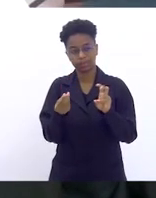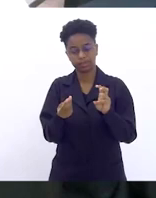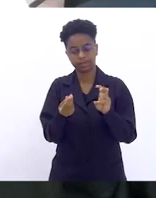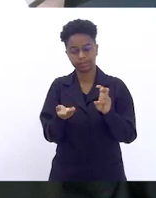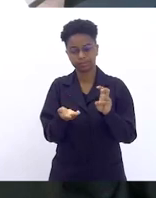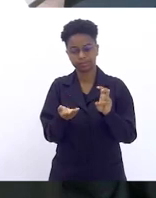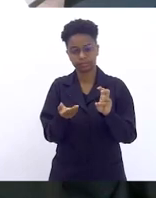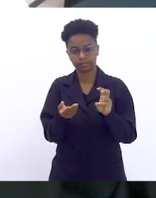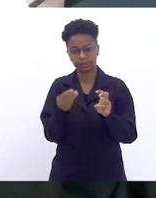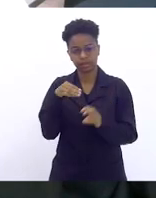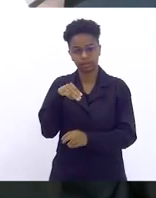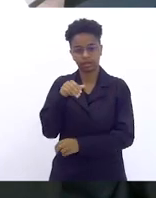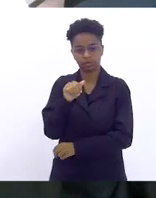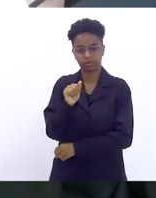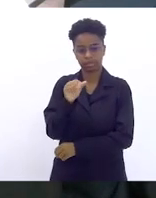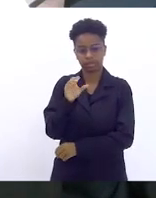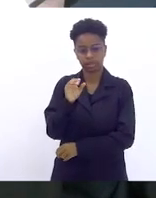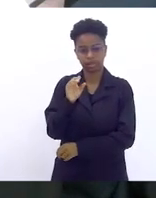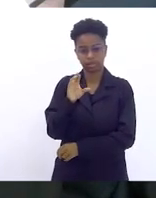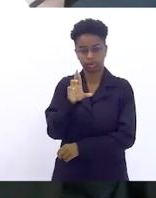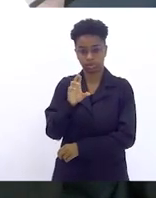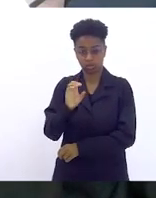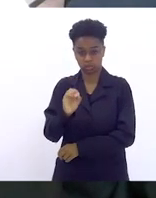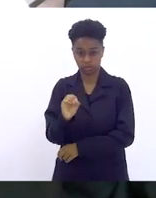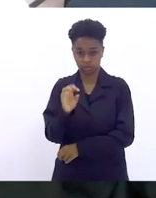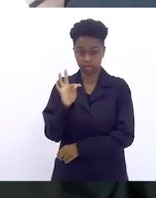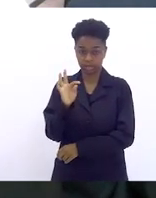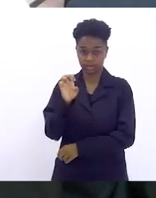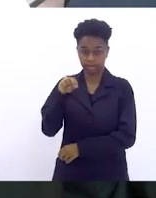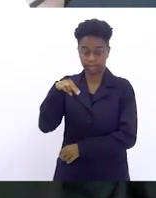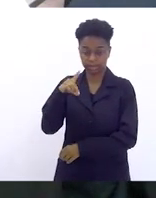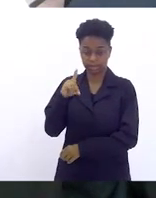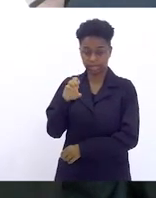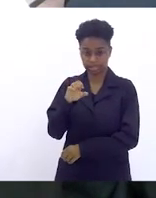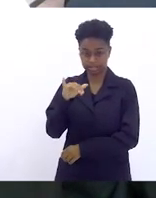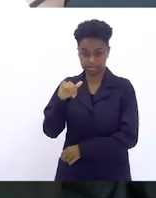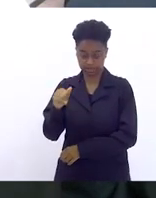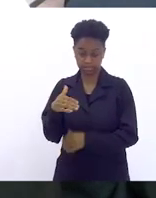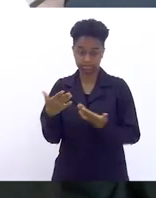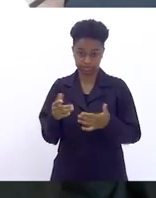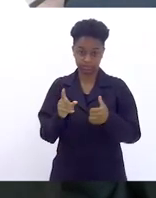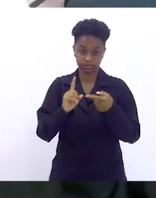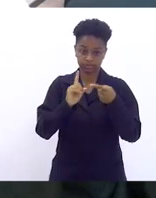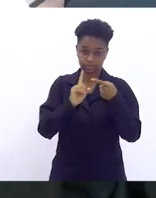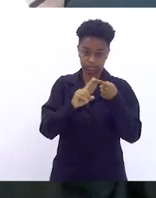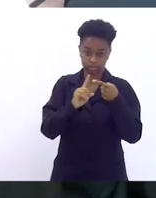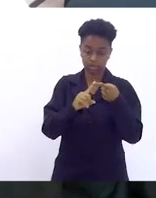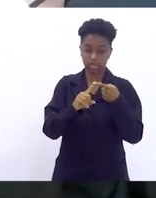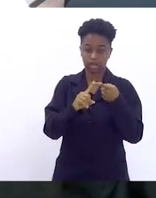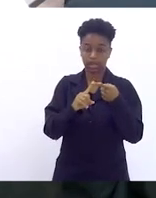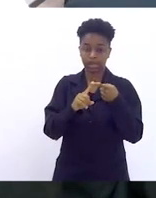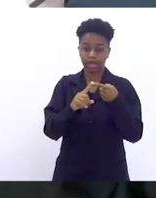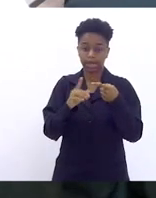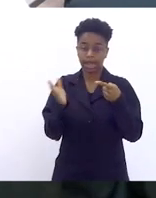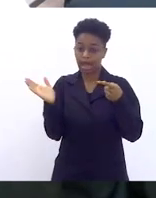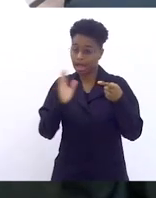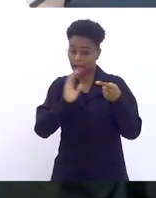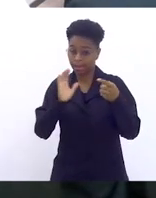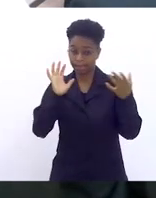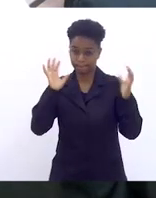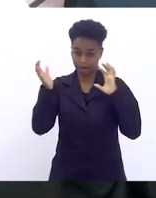dessas tendências né falando aí da emergência climática né a energia fóssil que vem perdendo